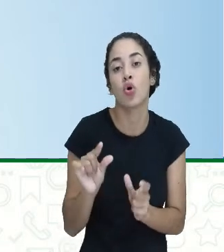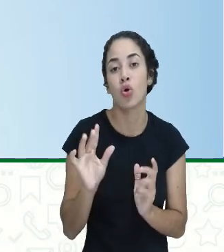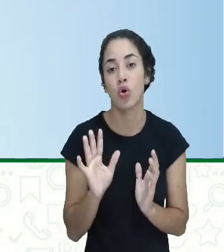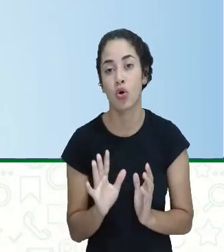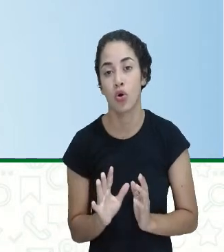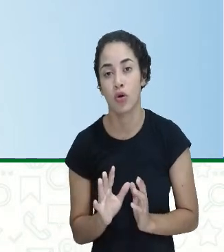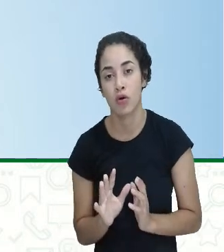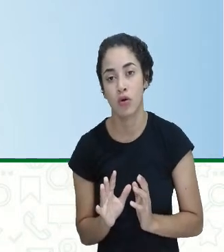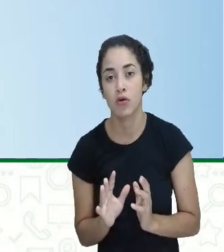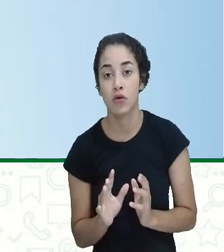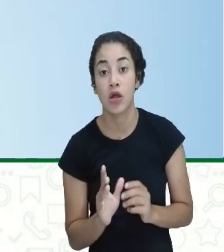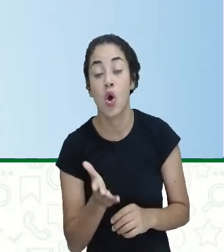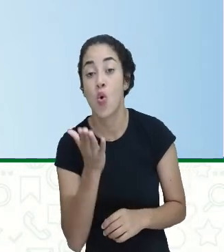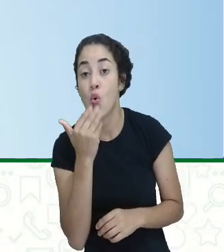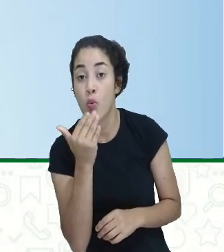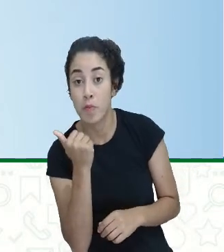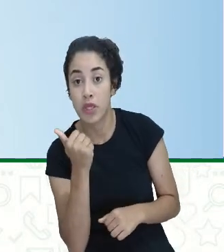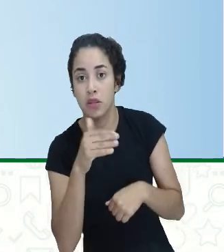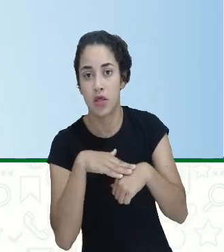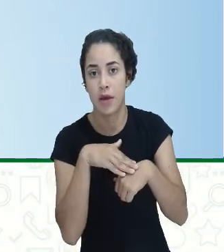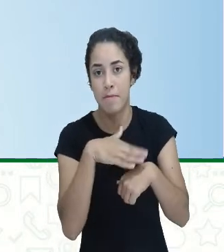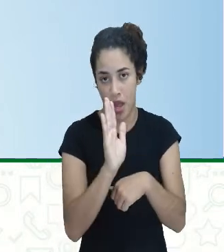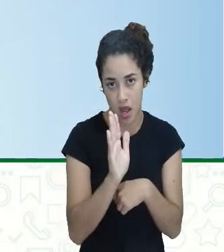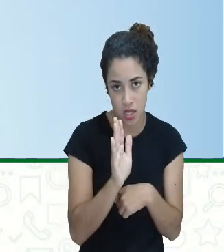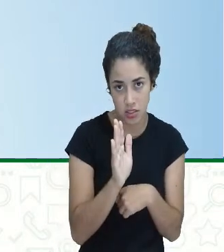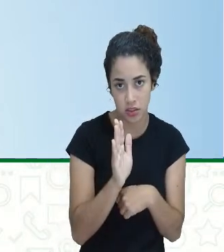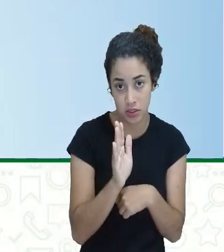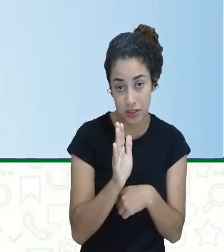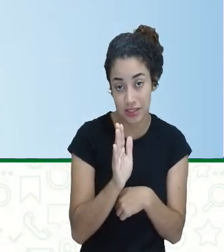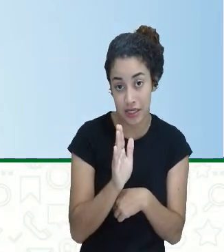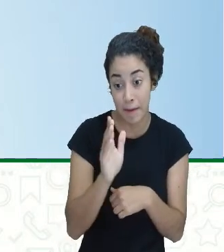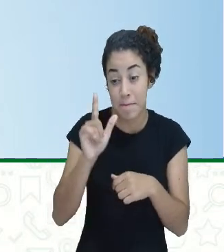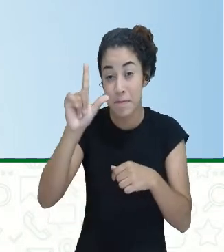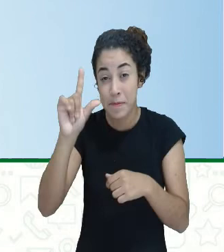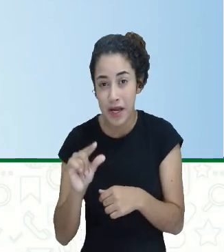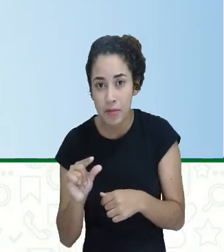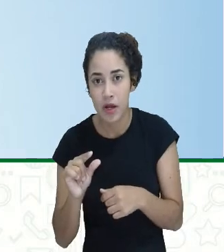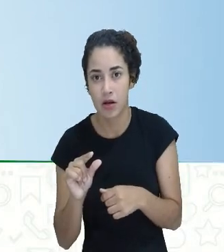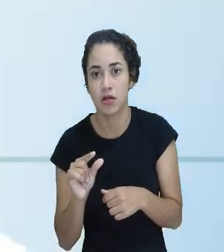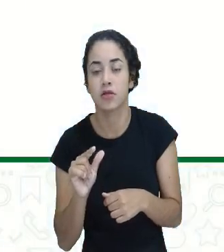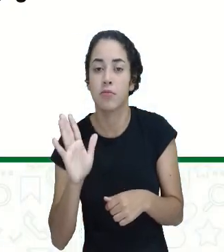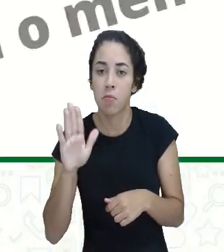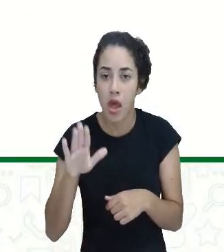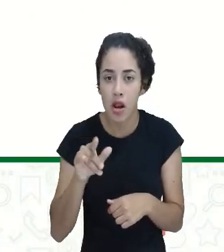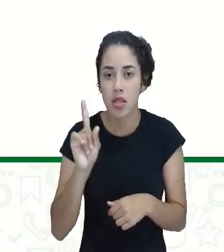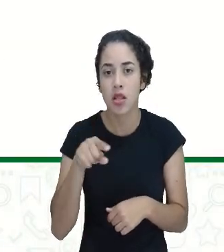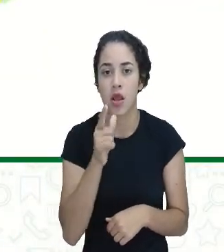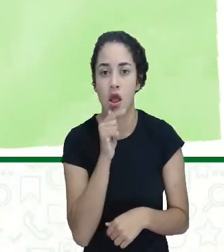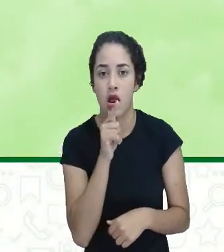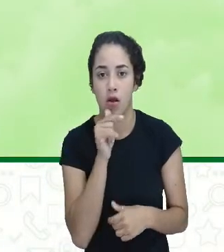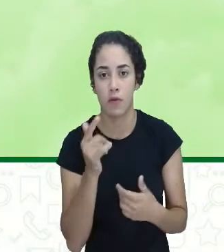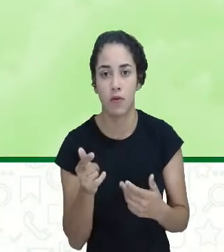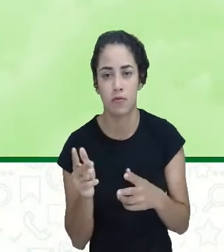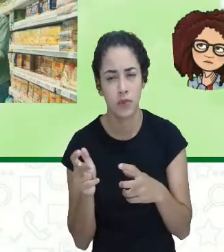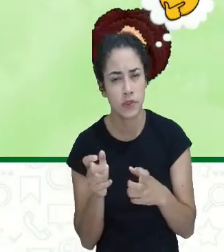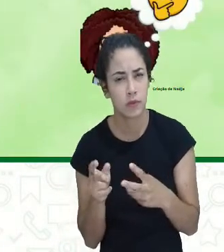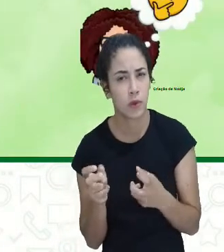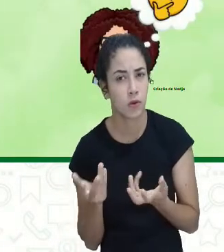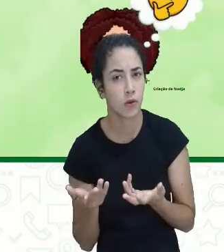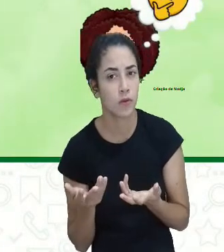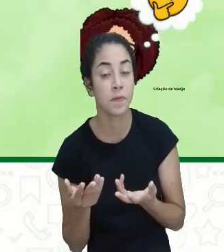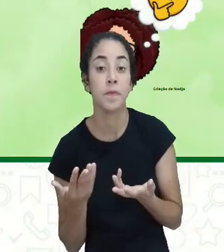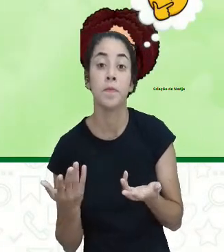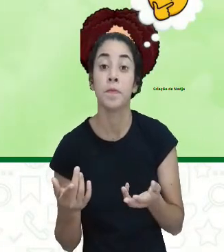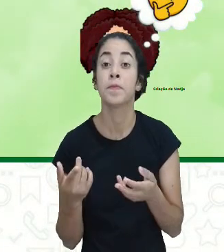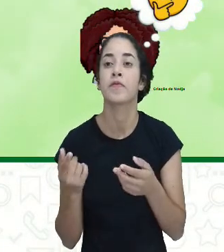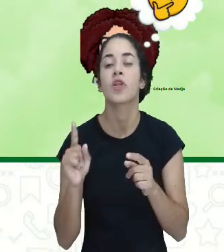tá? Alimentação e o menor água, perceberam? Então, vimos